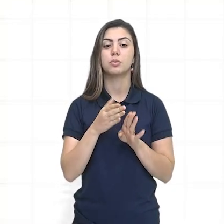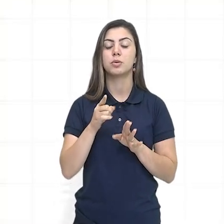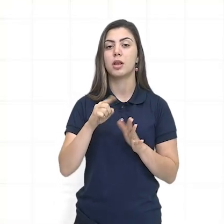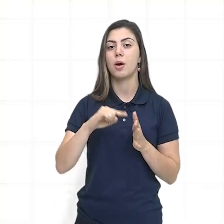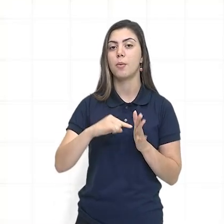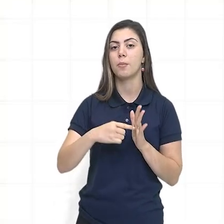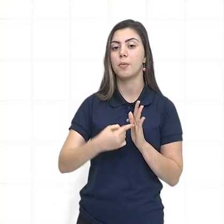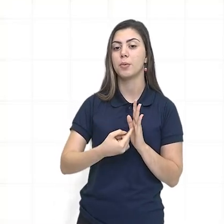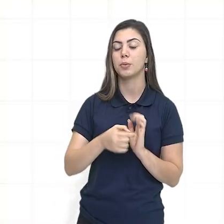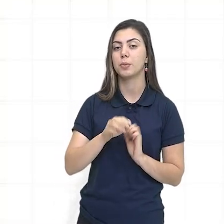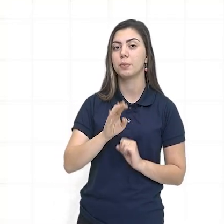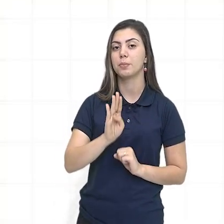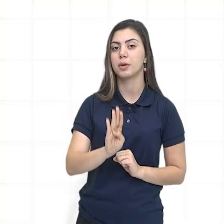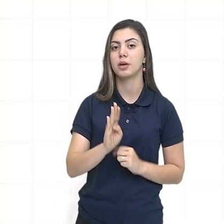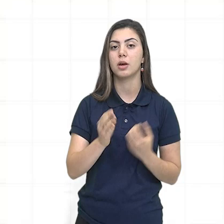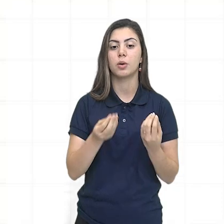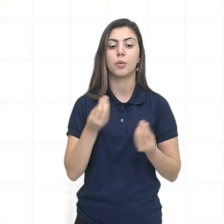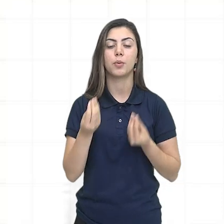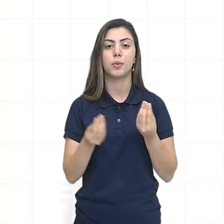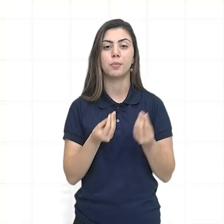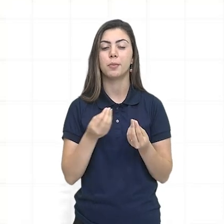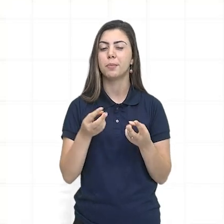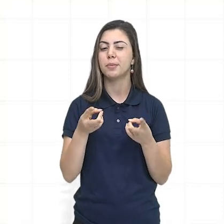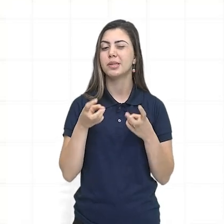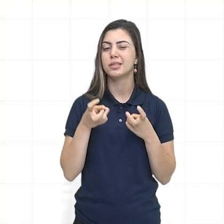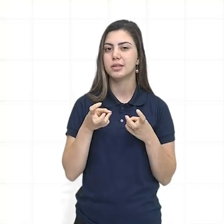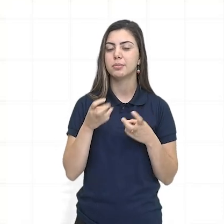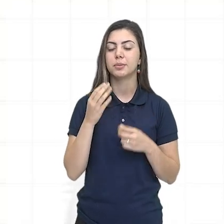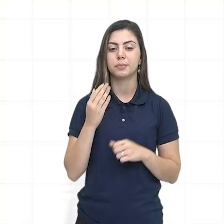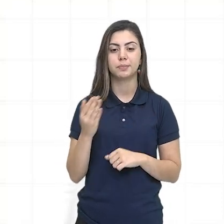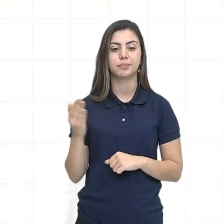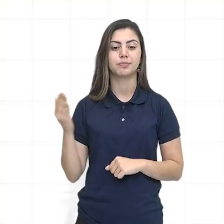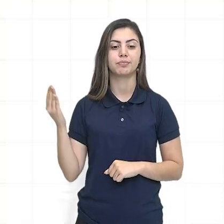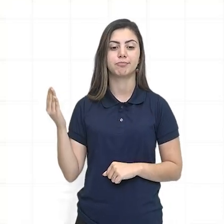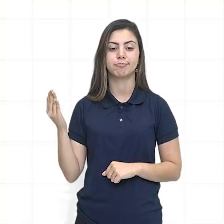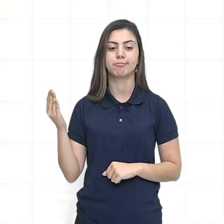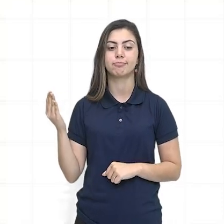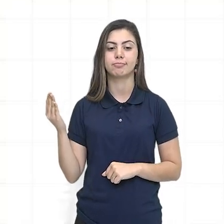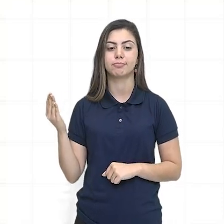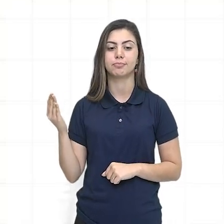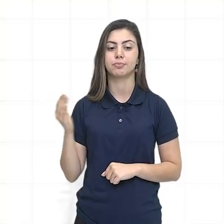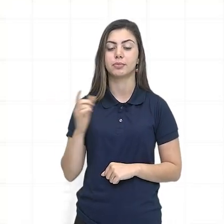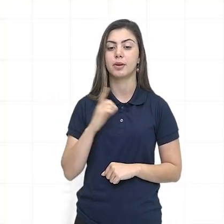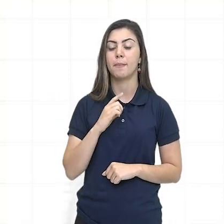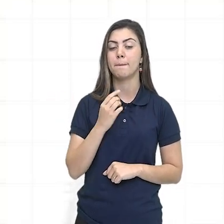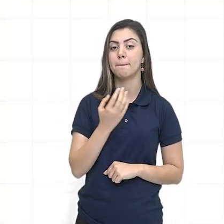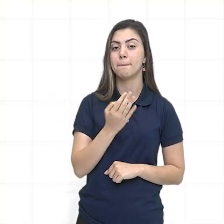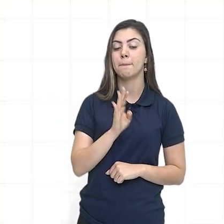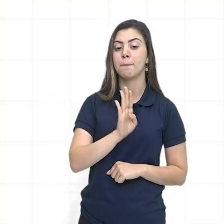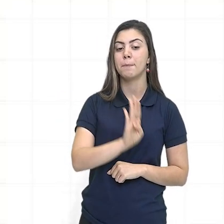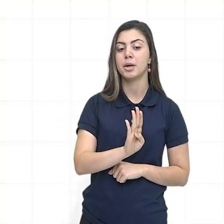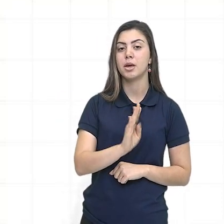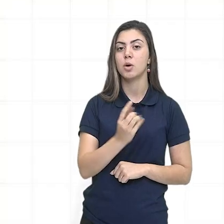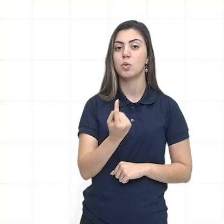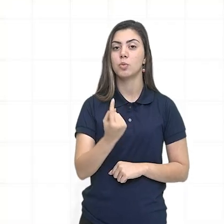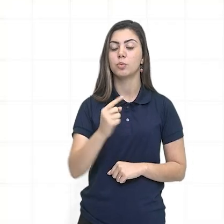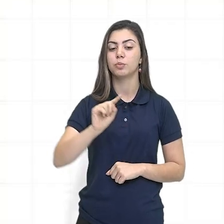olha aqui, ponto B, ó. Vamos olhar quais são as coordenadas. Está aqui, ó. 1 e